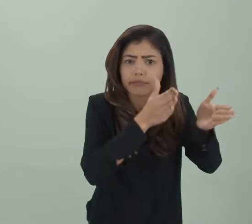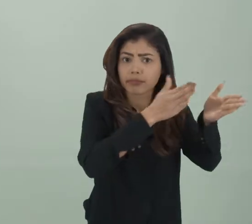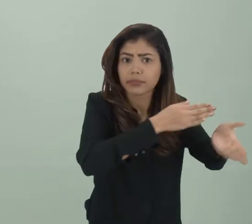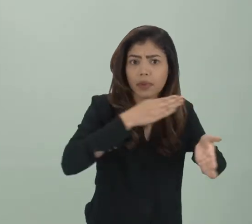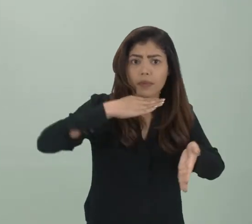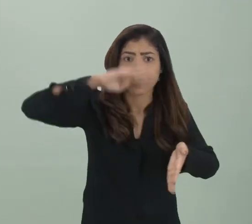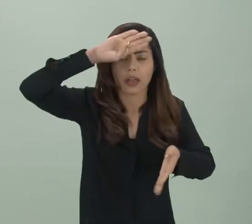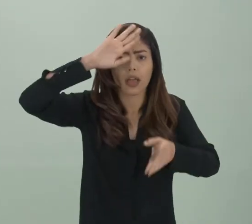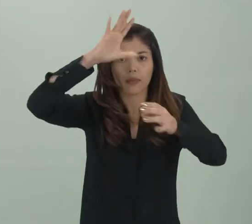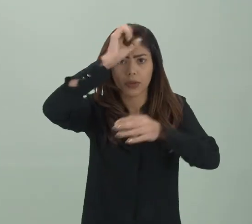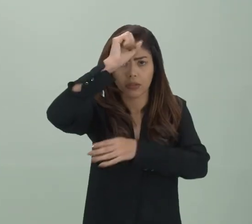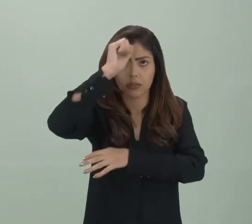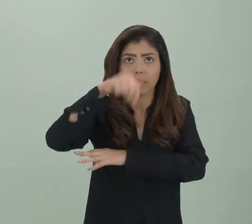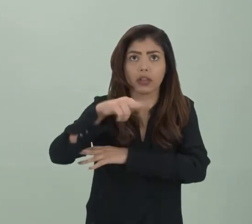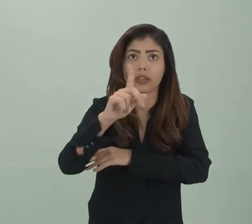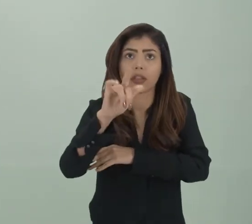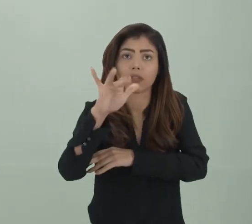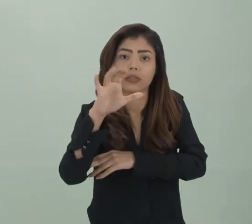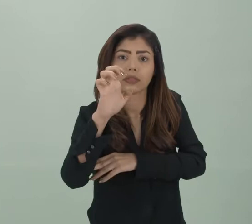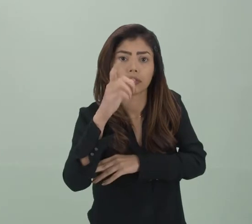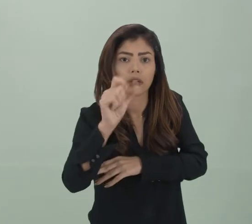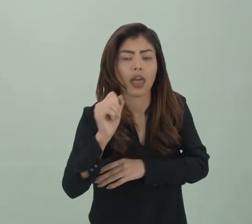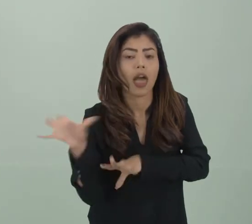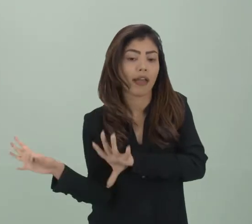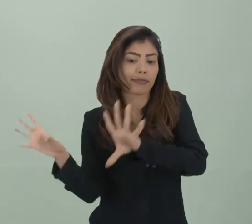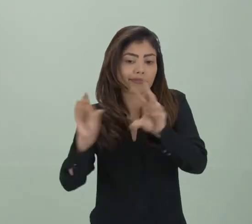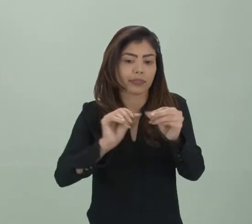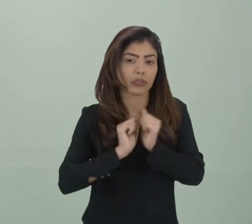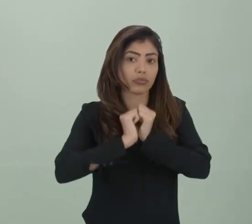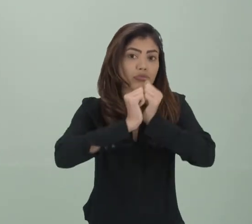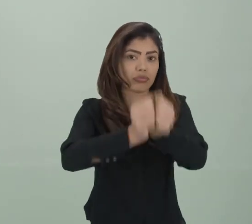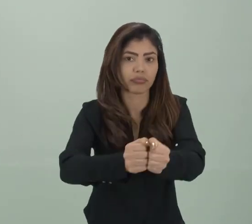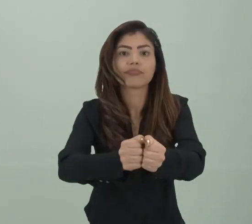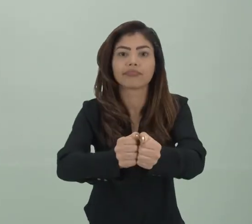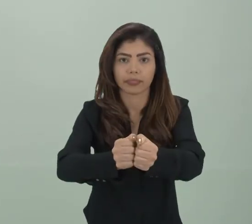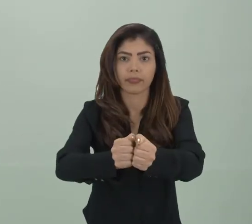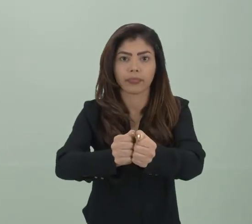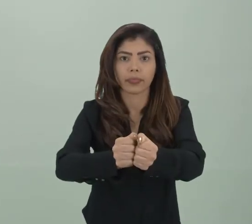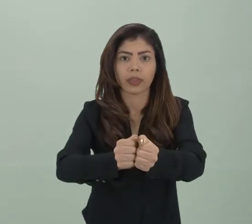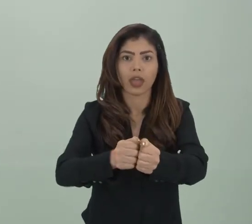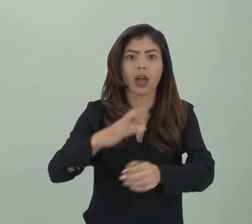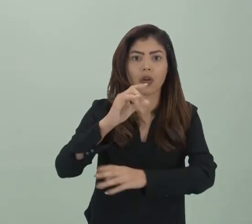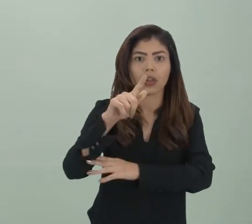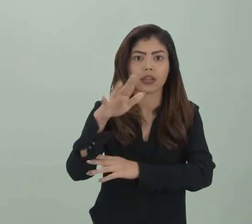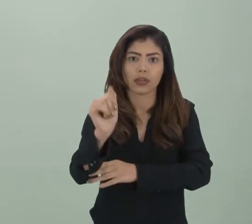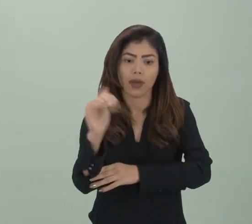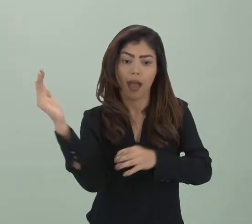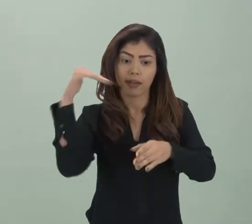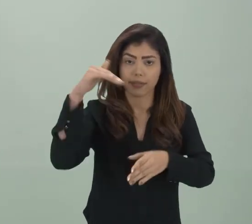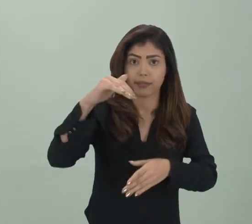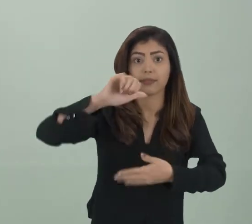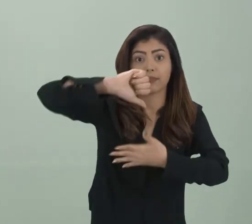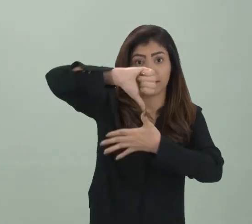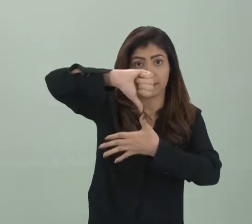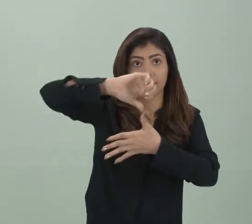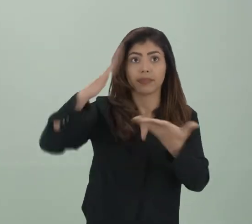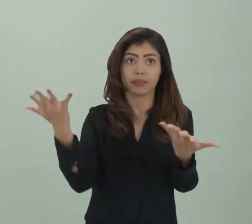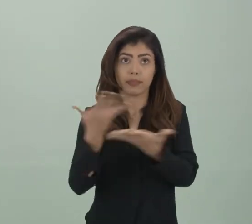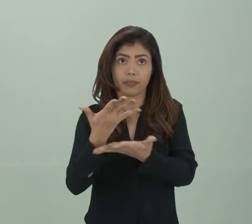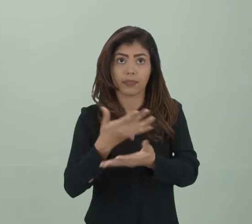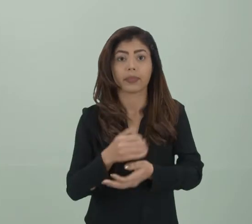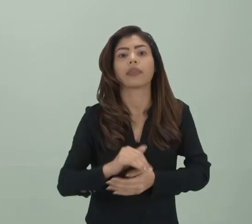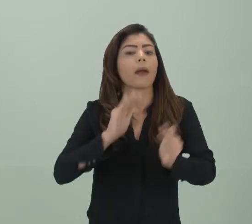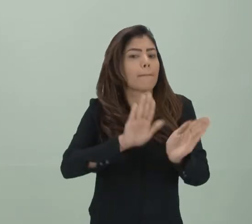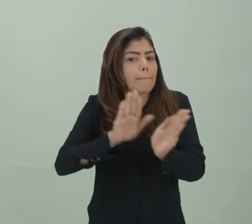árabes, aprendido pelos andaluzes, está sendo trazido junto com os colonizadores aqui para a América Latina. Parte do